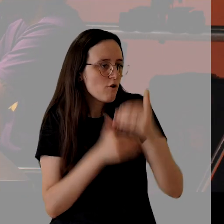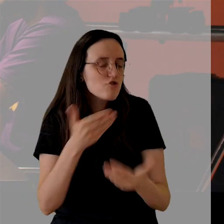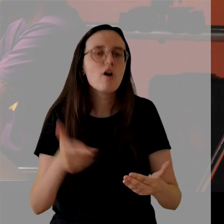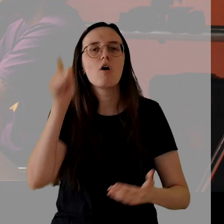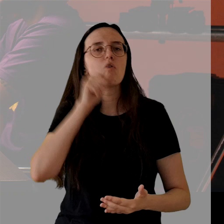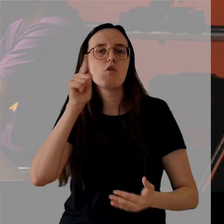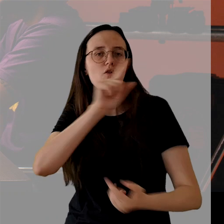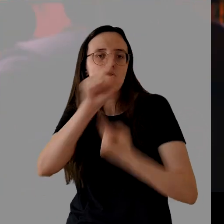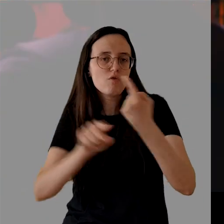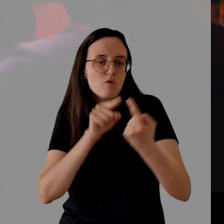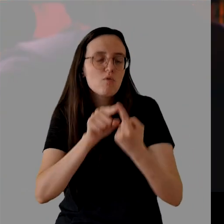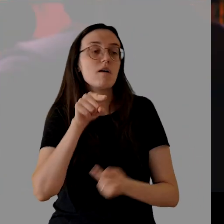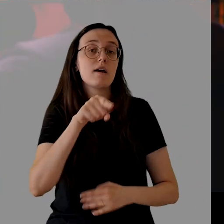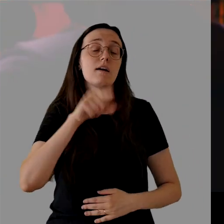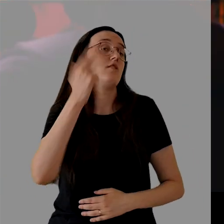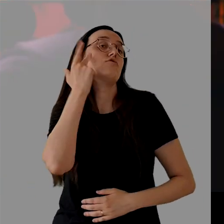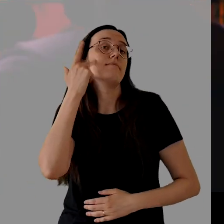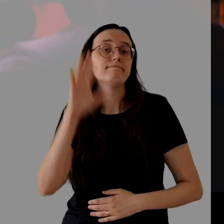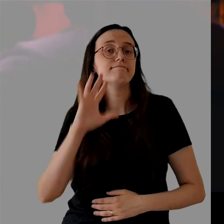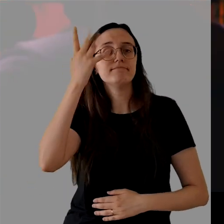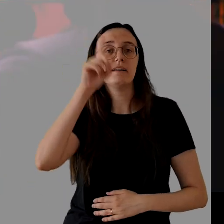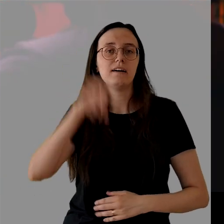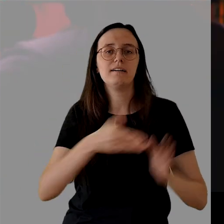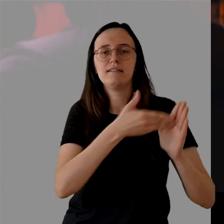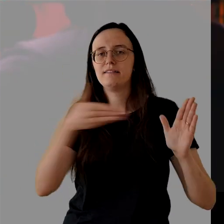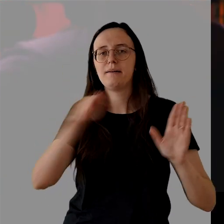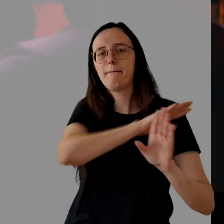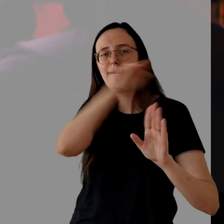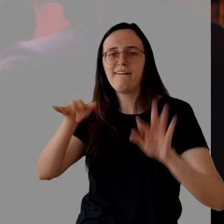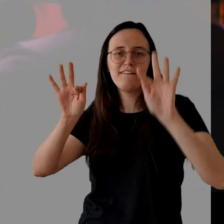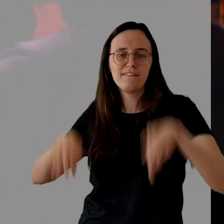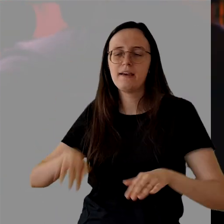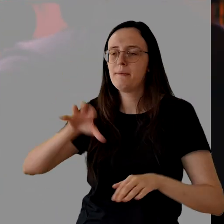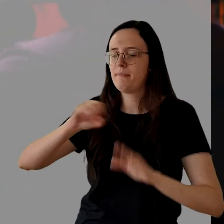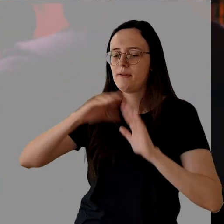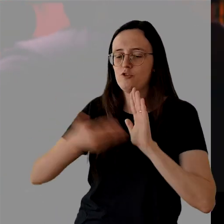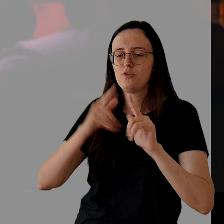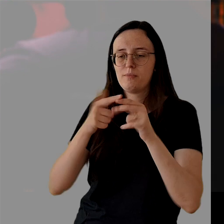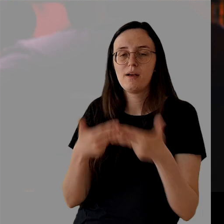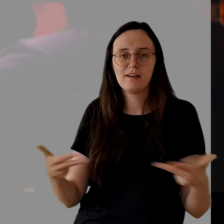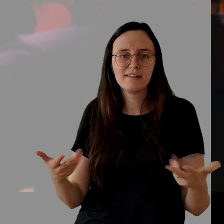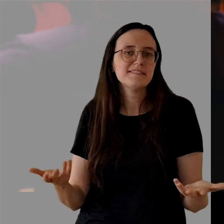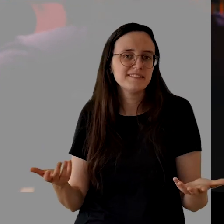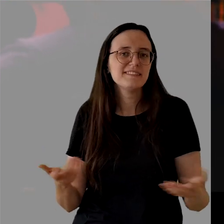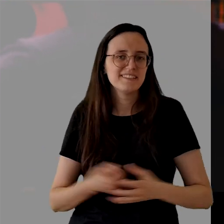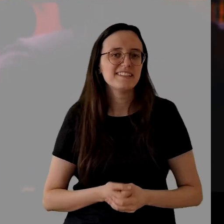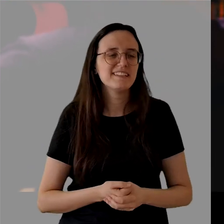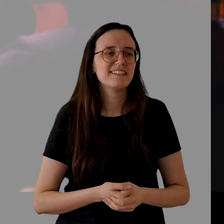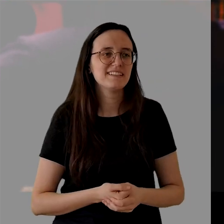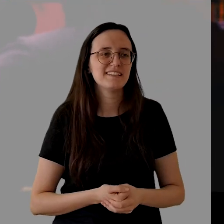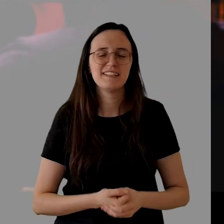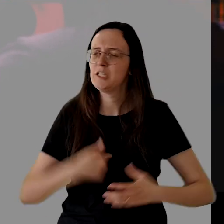o objetivo que normalmente acaba vindo para o final, daí ele pega todo aquele material na mão e tá com aquela bucha. Agora tem